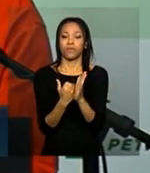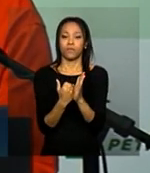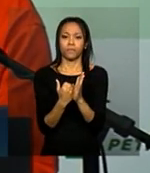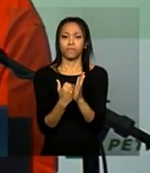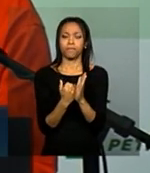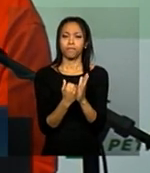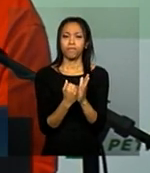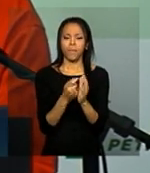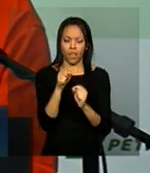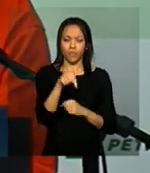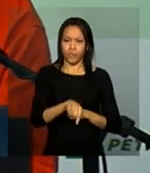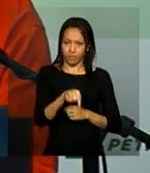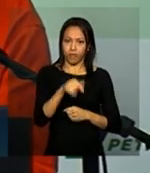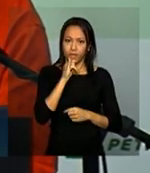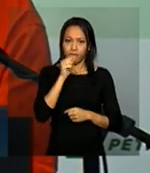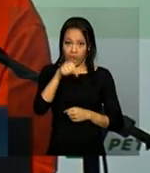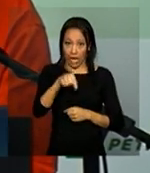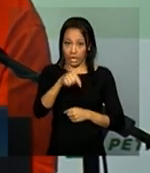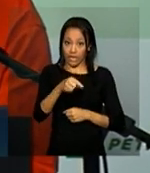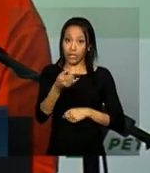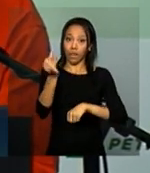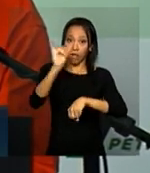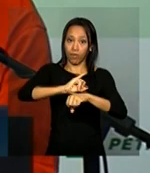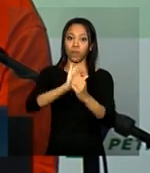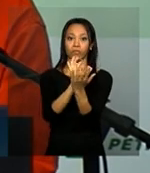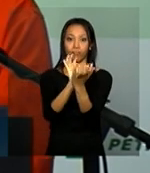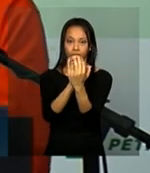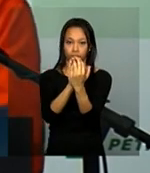em Pernambuco,